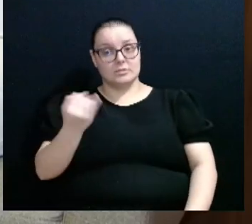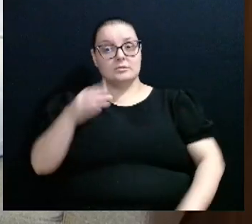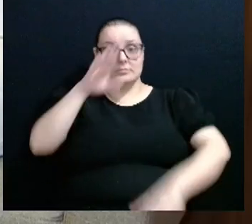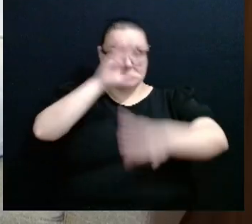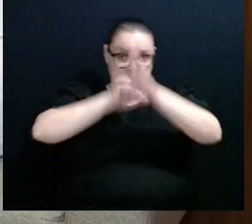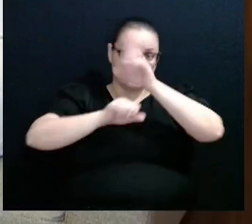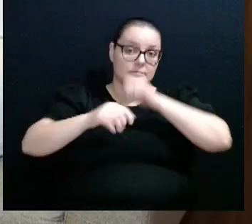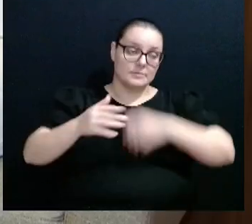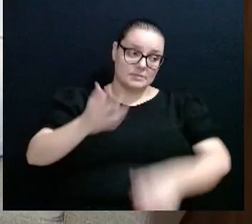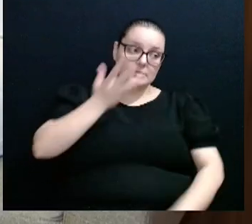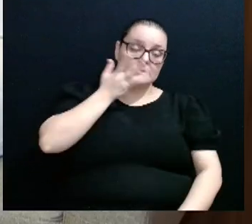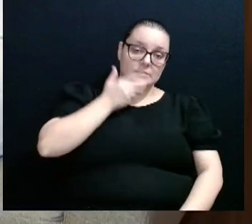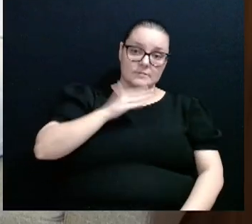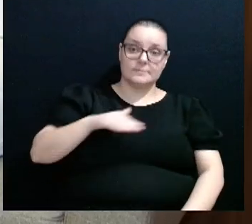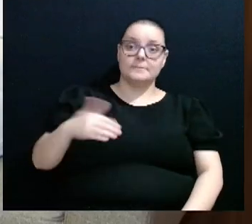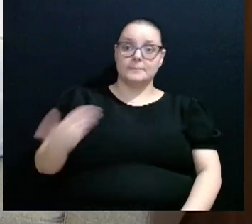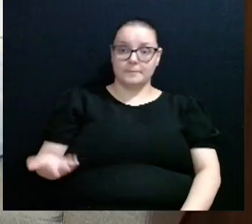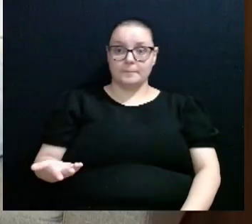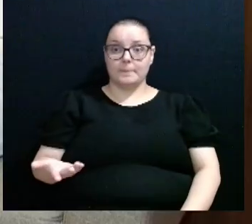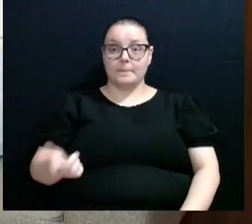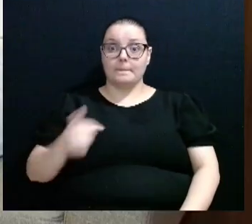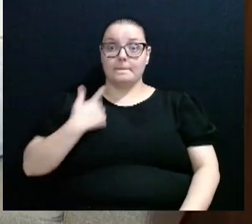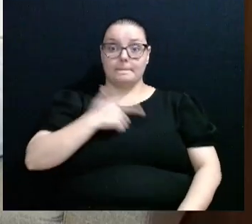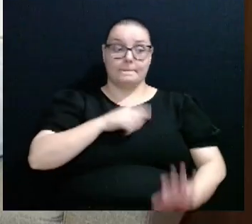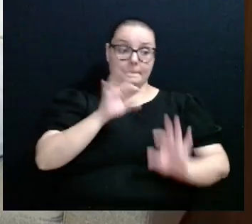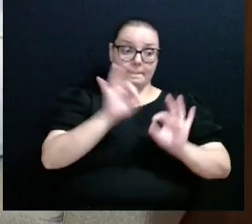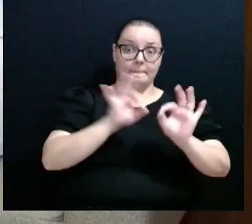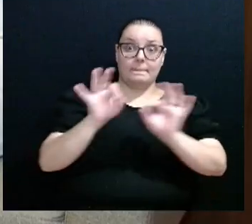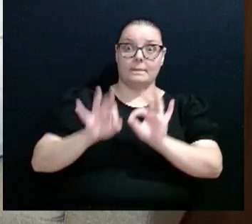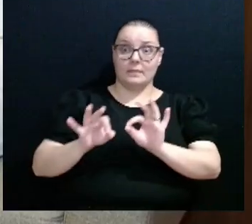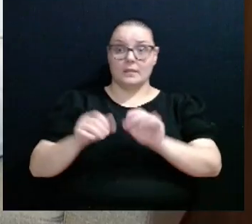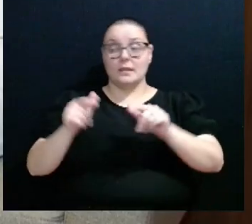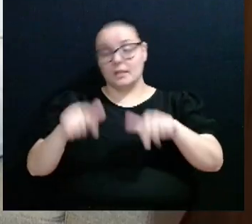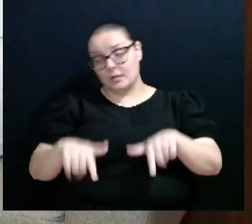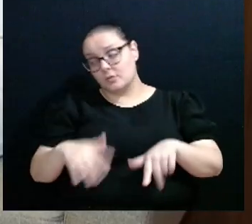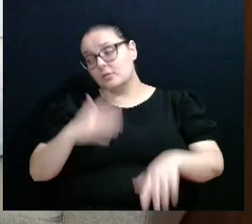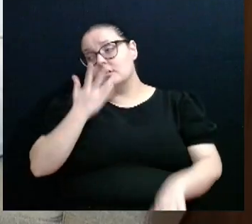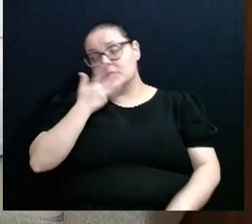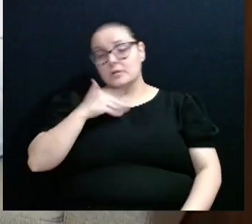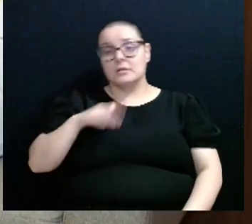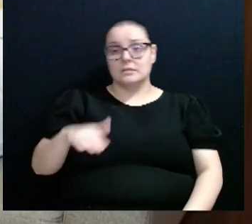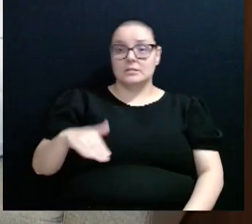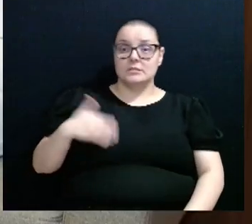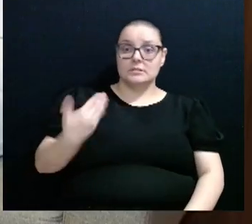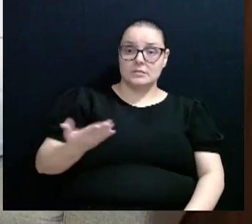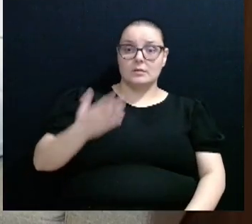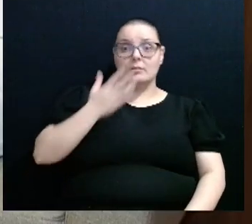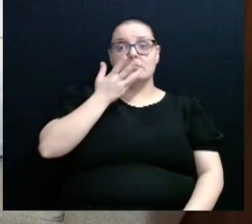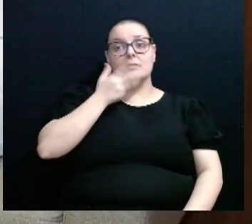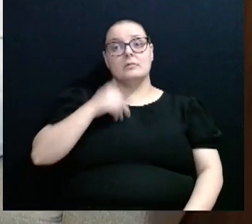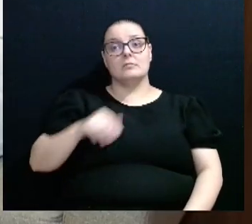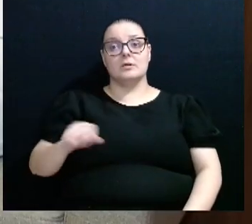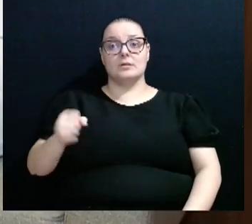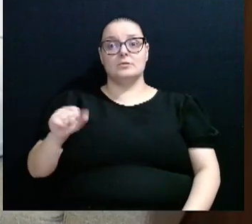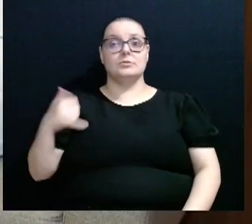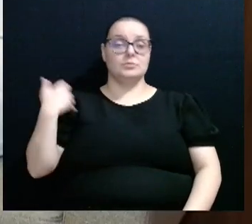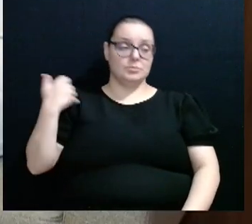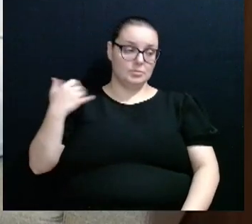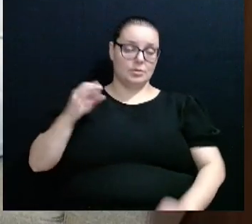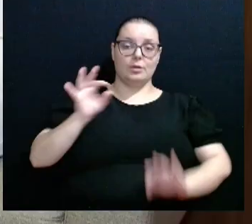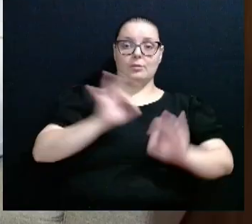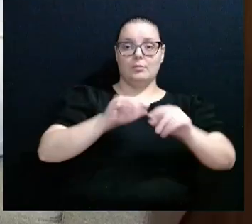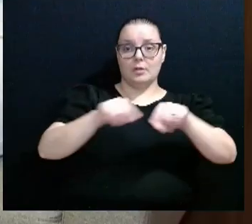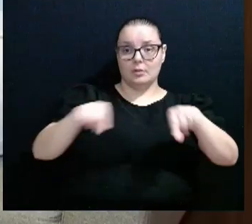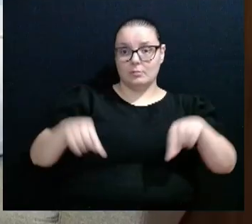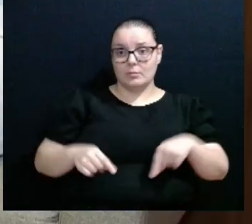Tá? Então a gente tem que até preparar o ambiente para a criança. Então, se é uma criança de 8 anos, vamos preparar uma sala, uma escola